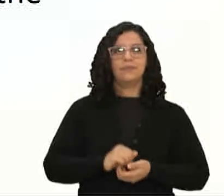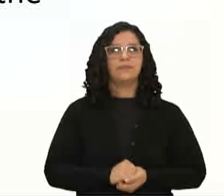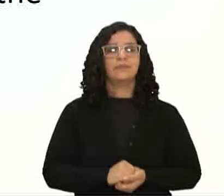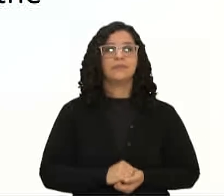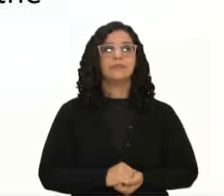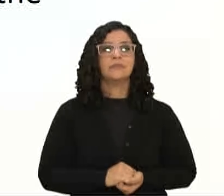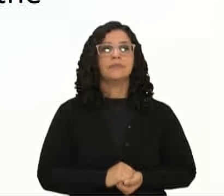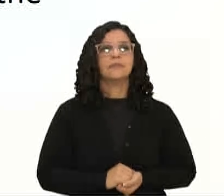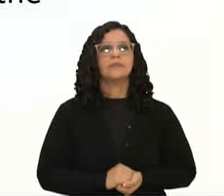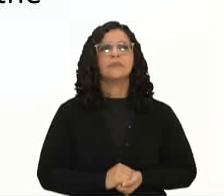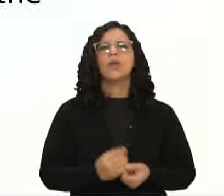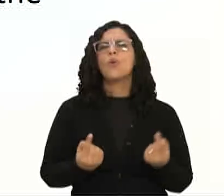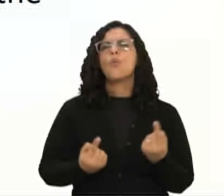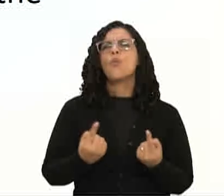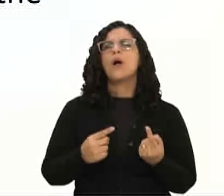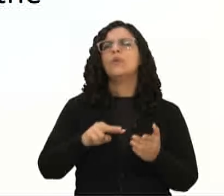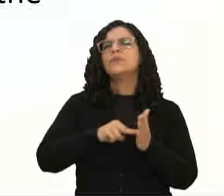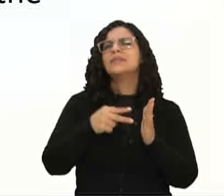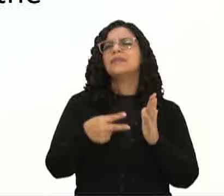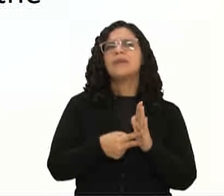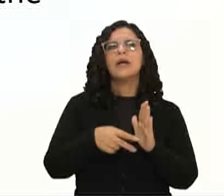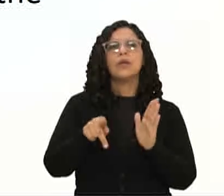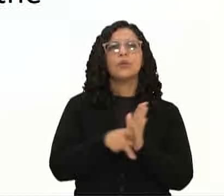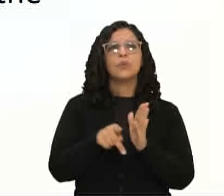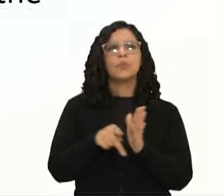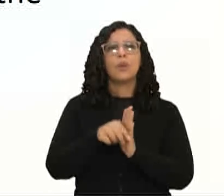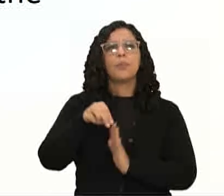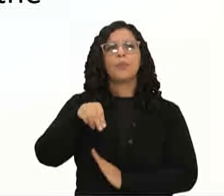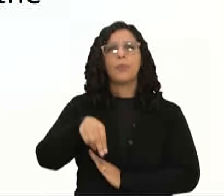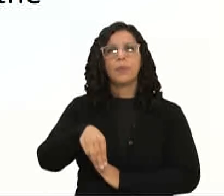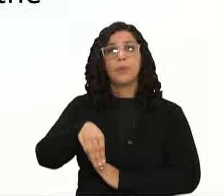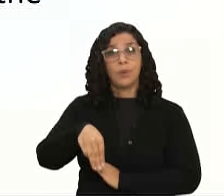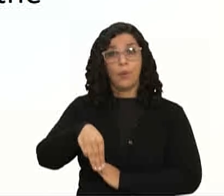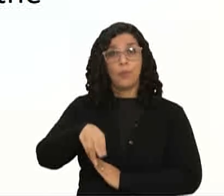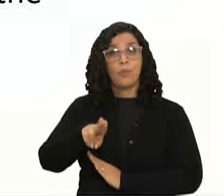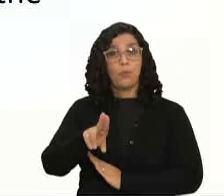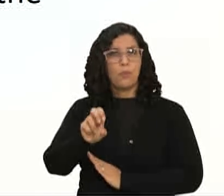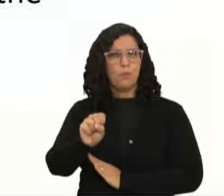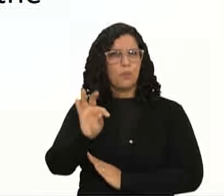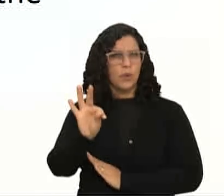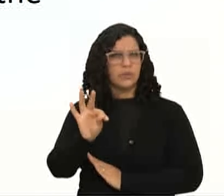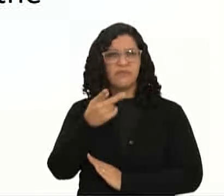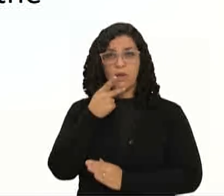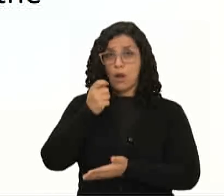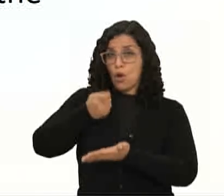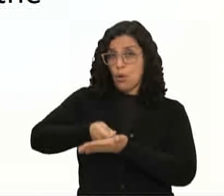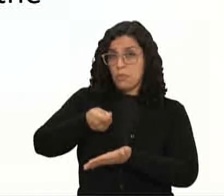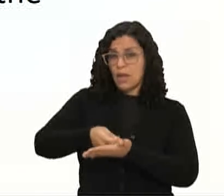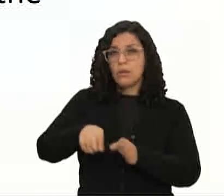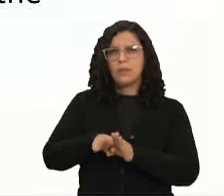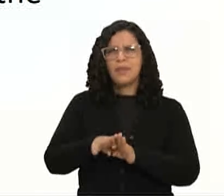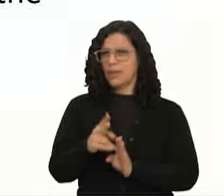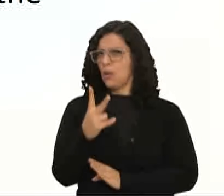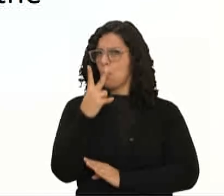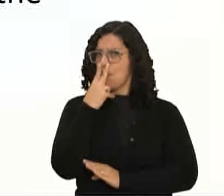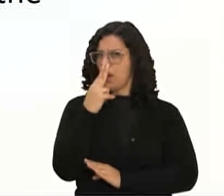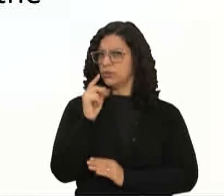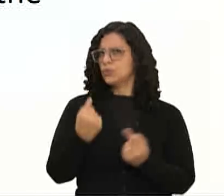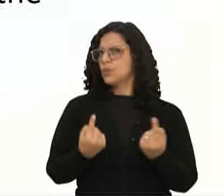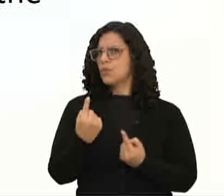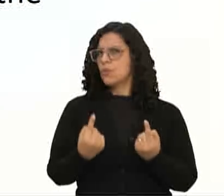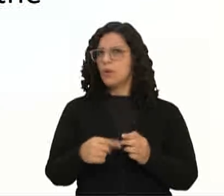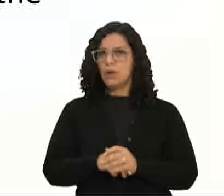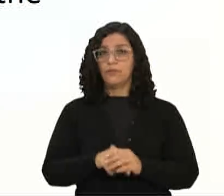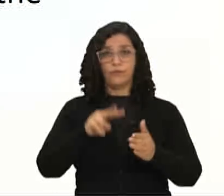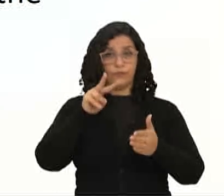keep safe. Qual é o sentido do modal must aqui? Ele expressa uma obrigação ou uma dedução. Então, vamos